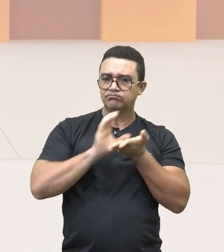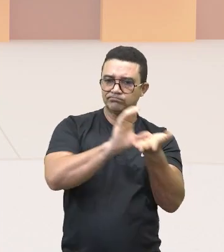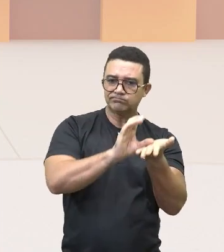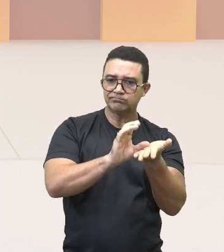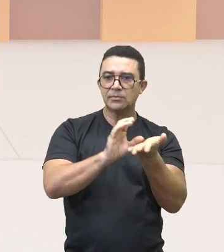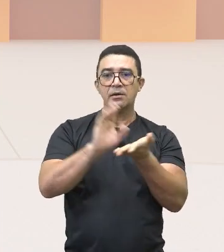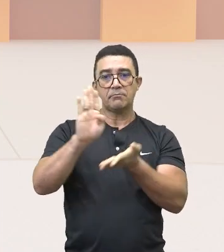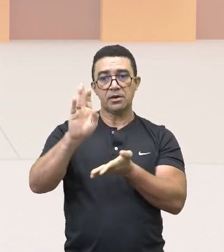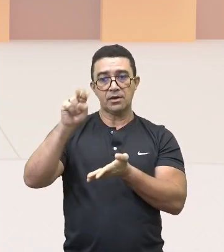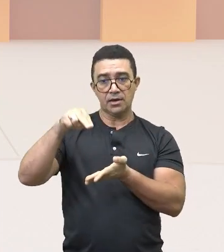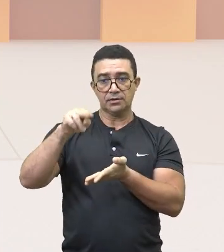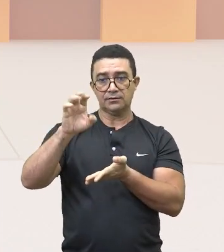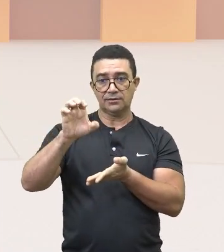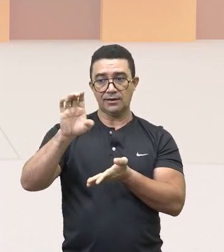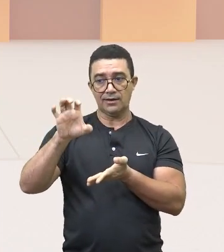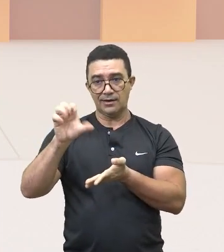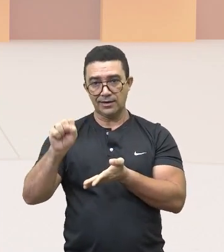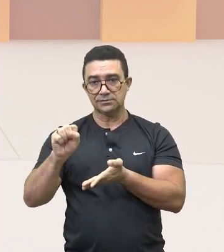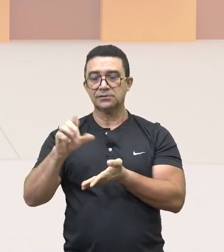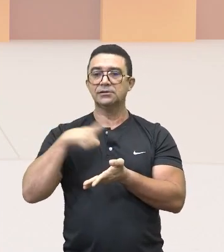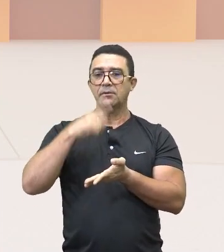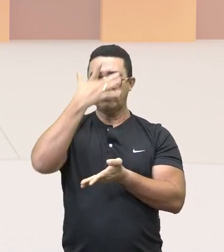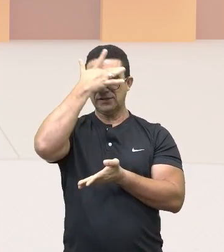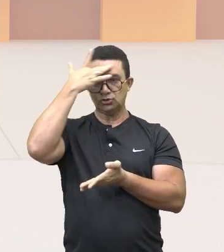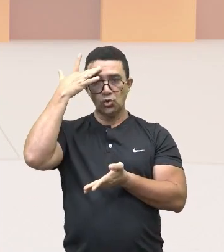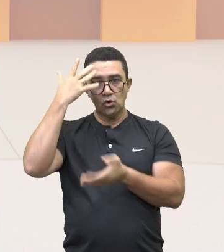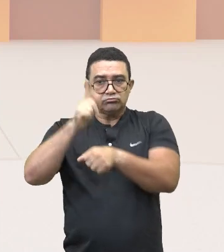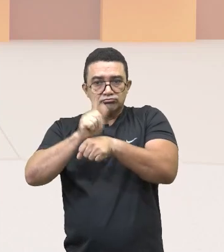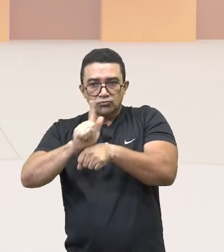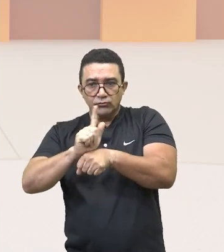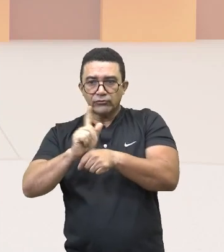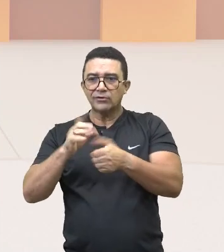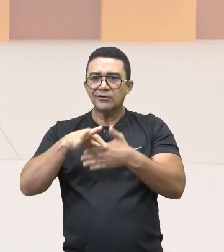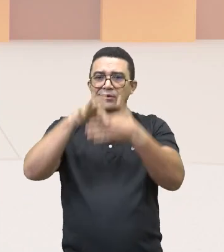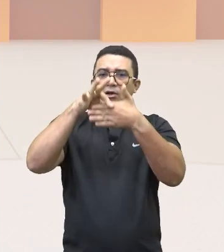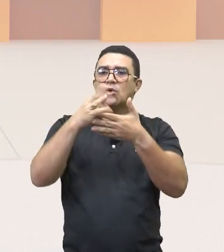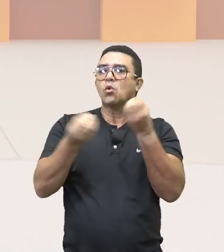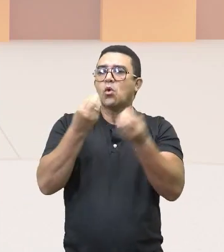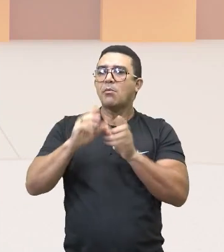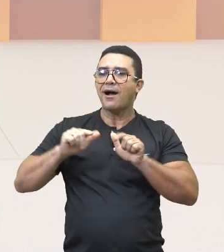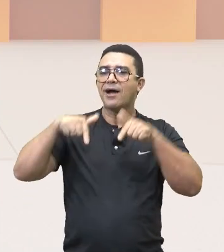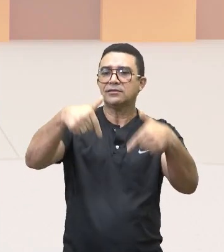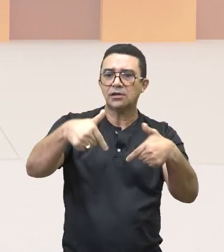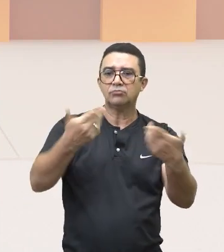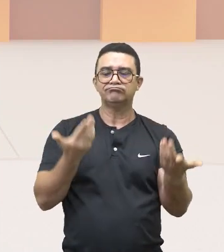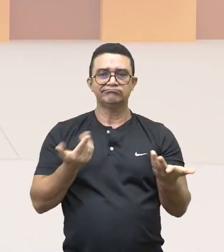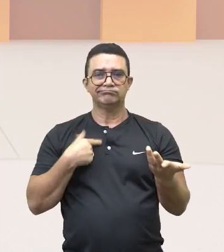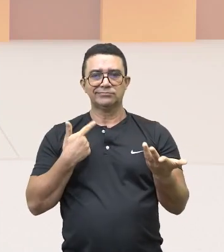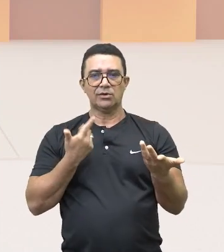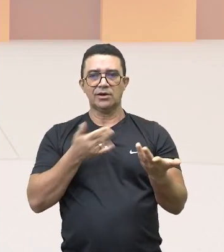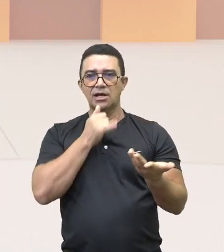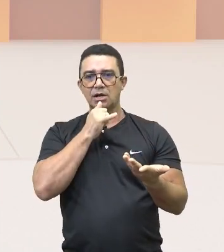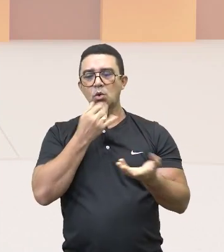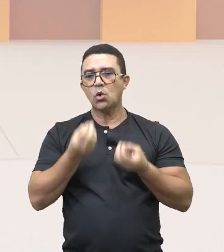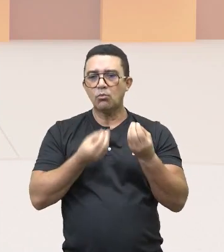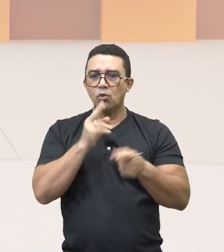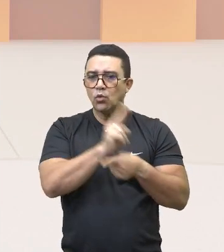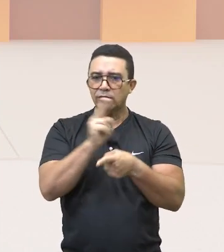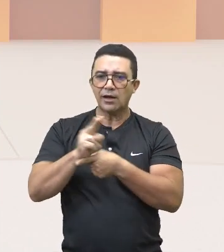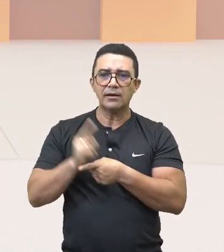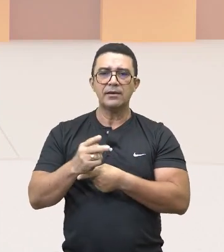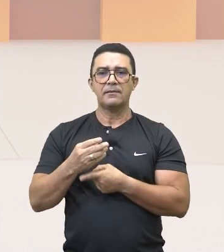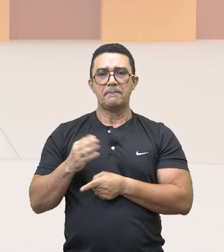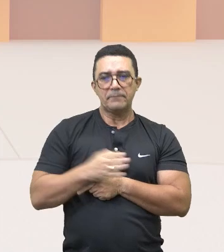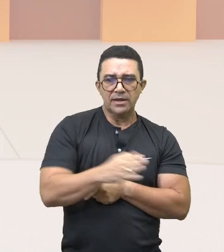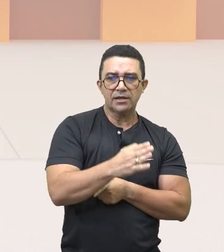desse comitê orientador que vão definir que tipo de ação vai ser feito. É manejo de pirarucu? É o corte ali